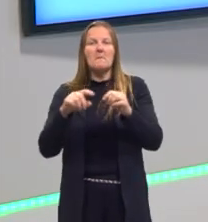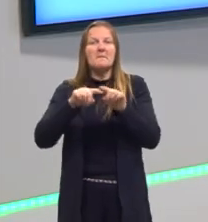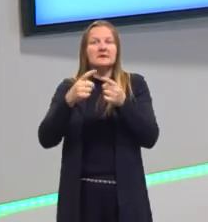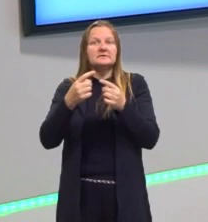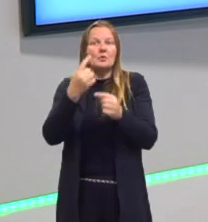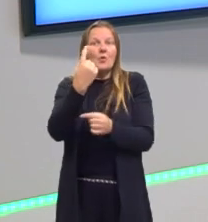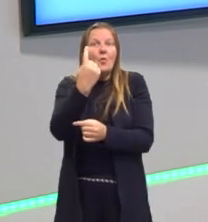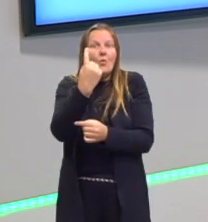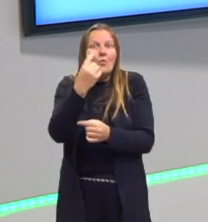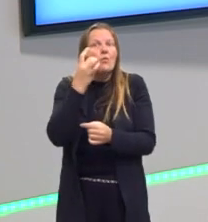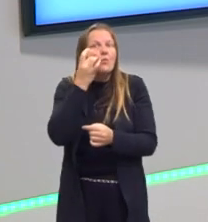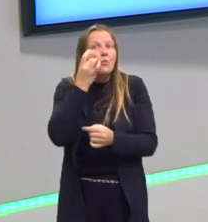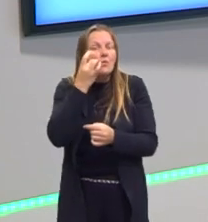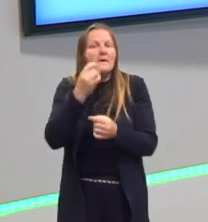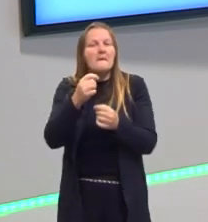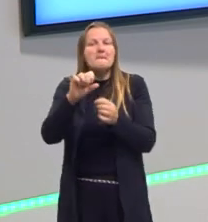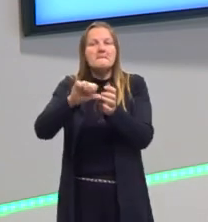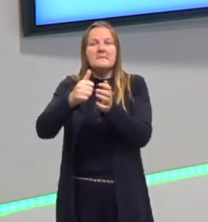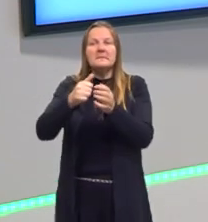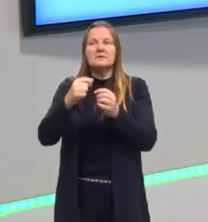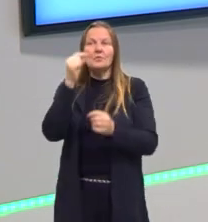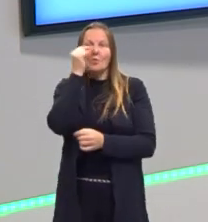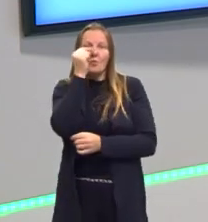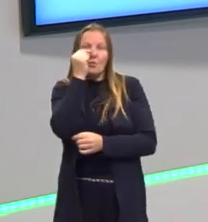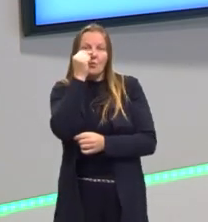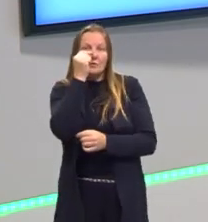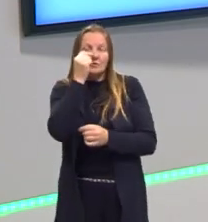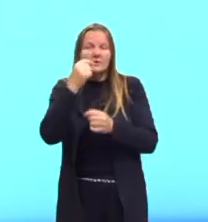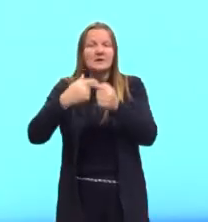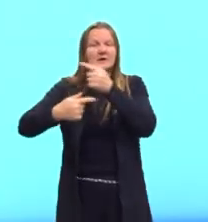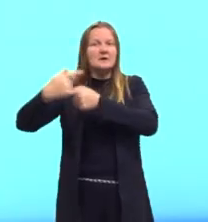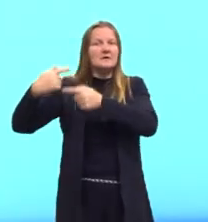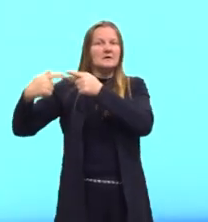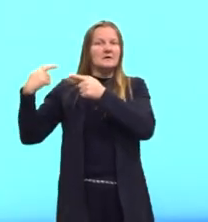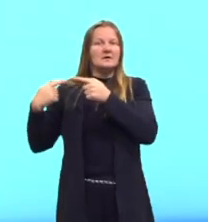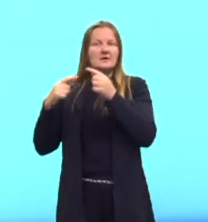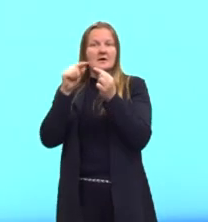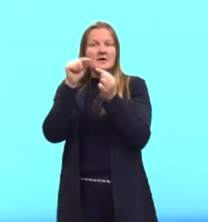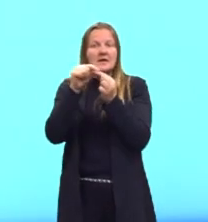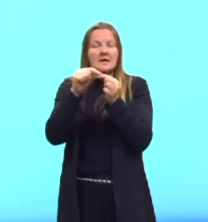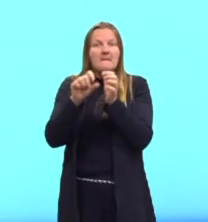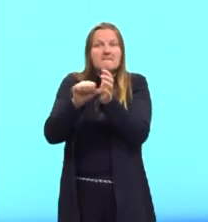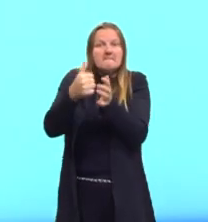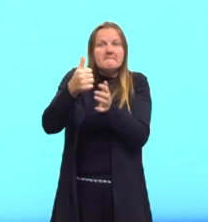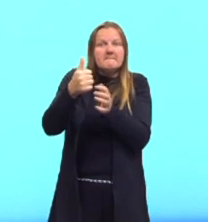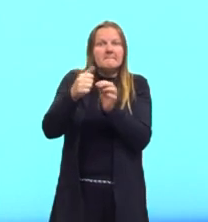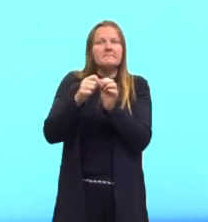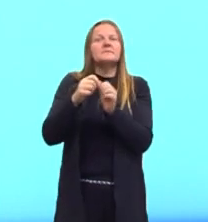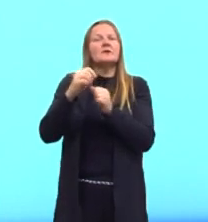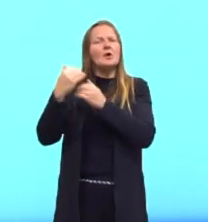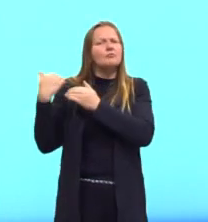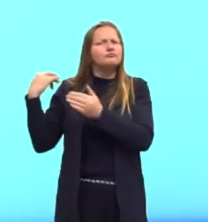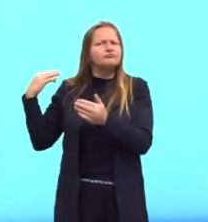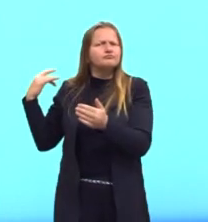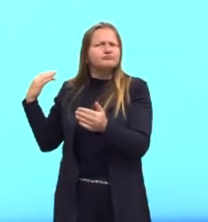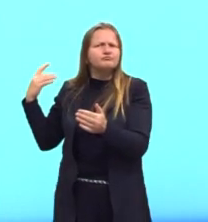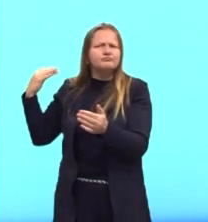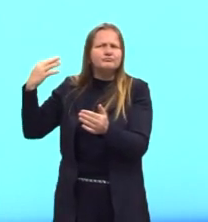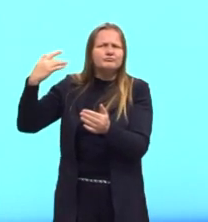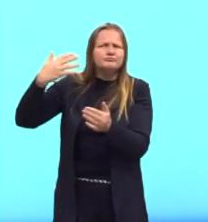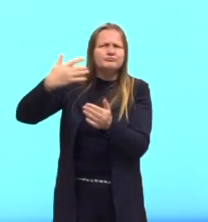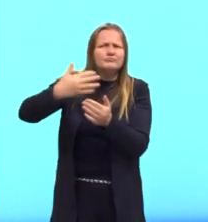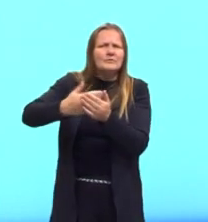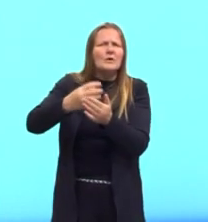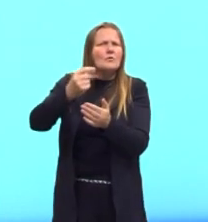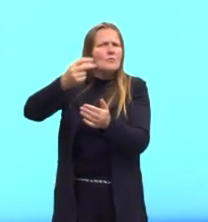vocês podem ver aqui na imagem algumas Extra ao corredor ancestral por exemplo né que ao longo dos anos ao